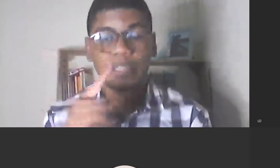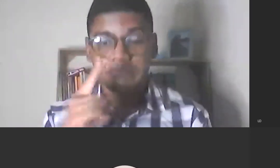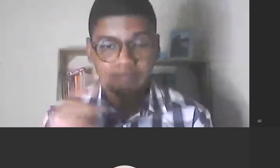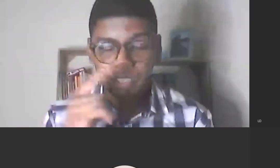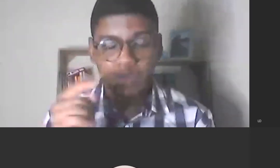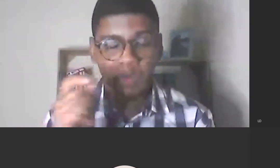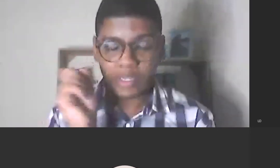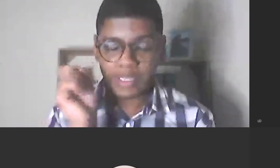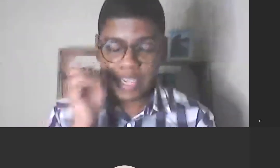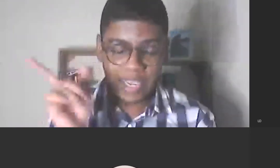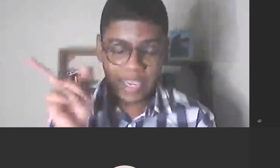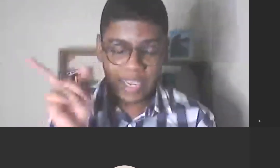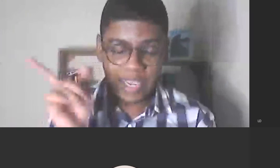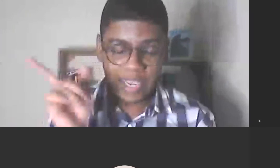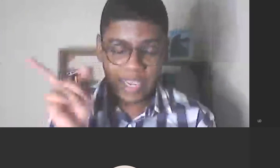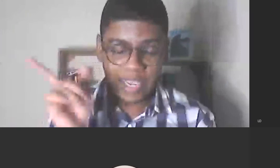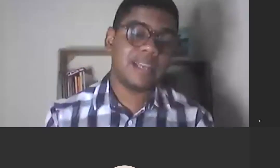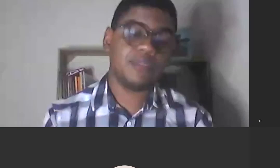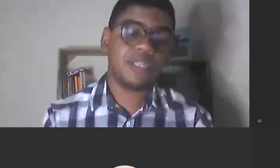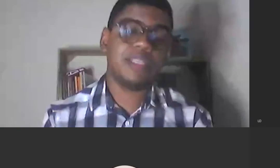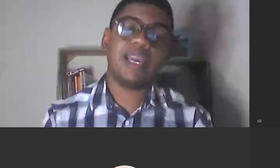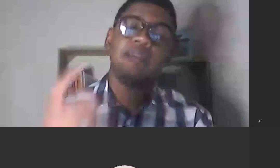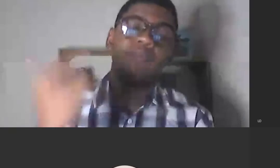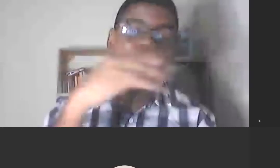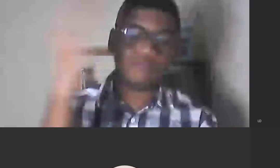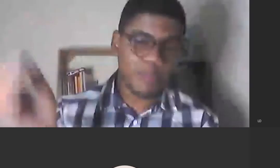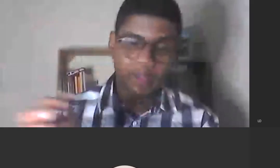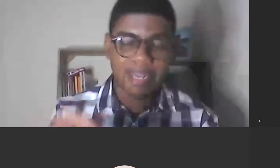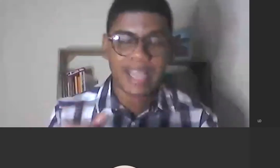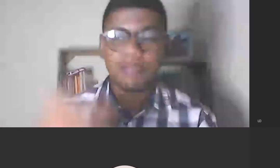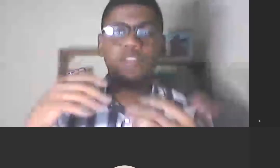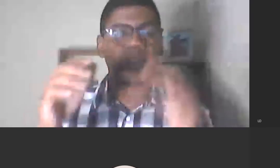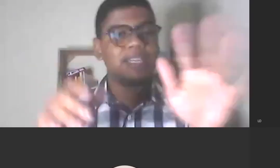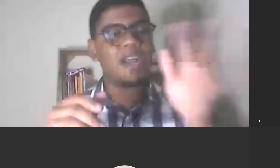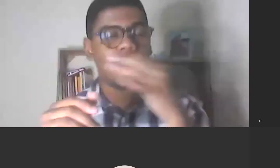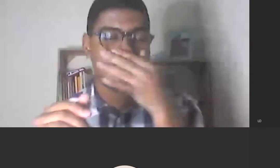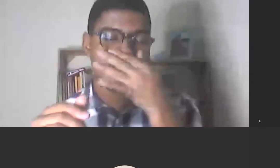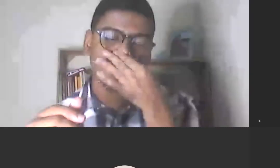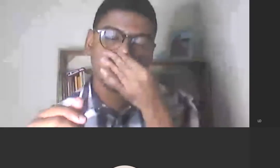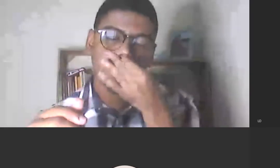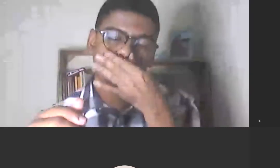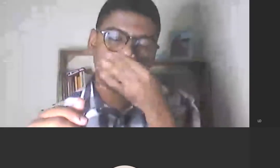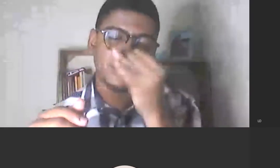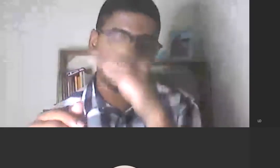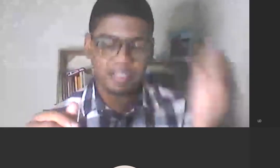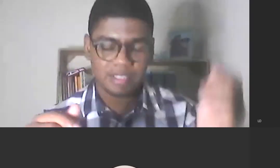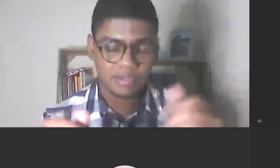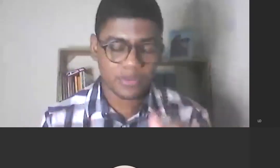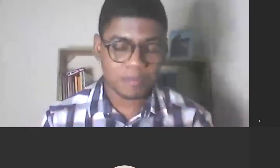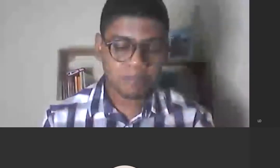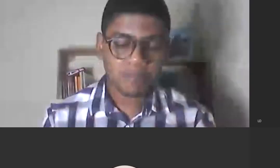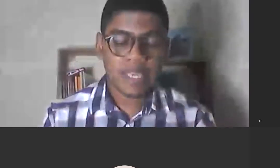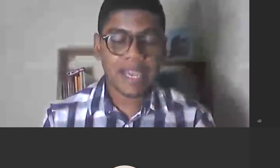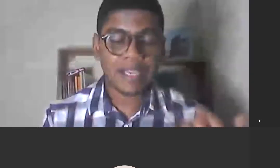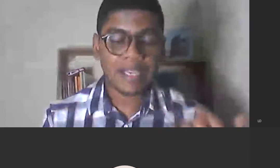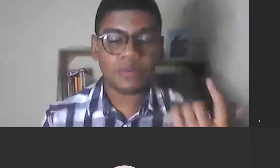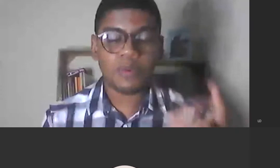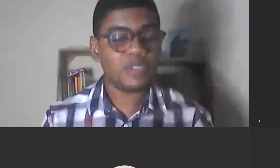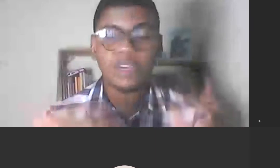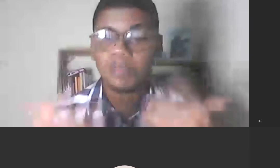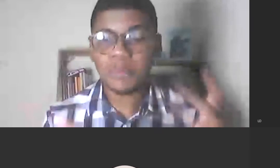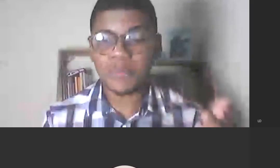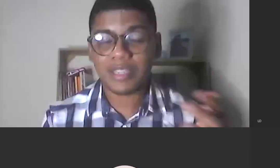uma música. Eu acordei, aí eu estava trabalhando aqui, aí no meio do nada me pediram para ligar uma rádio de São Francisco, e